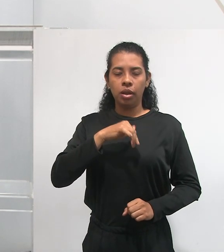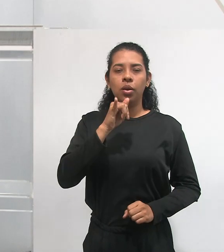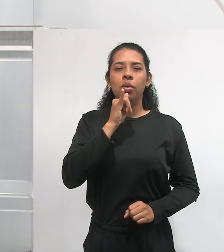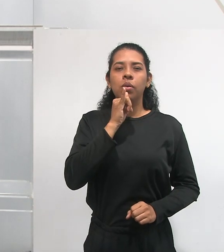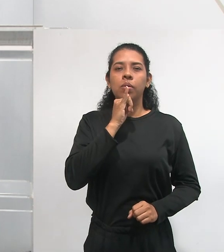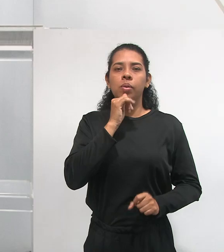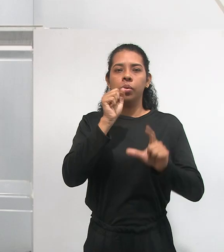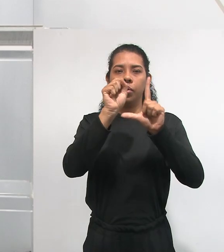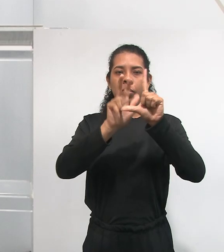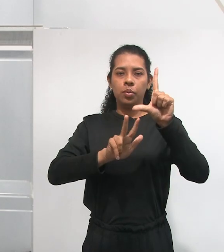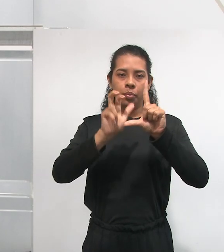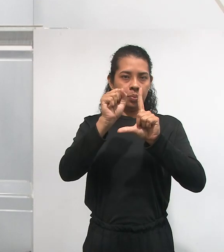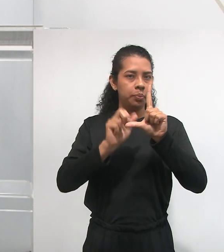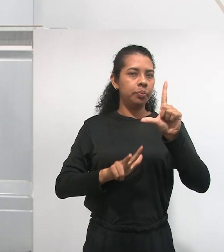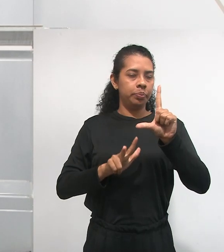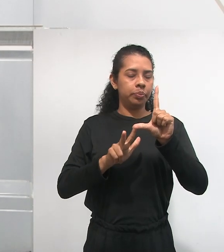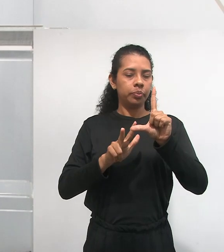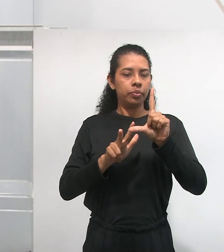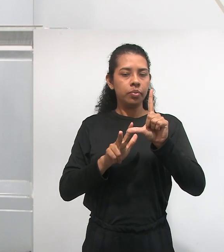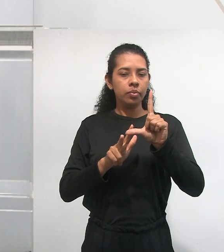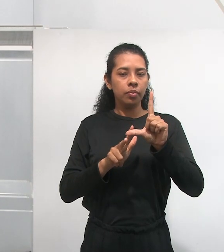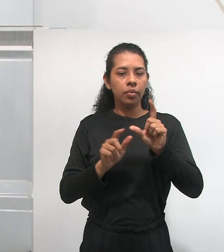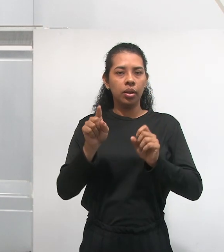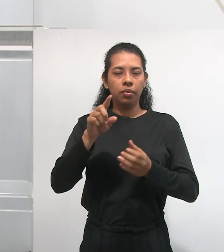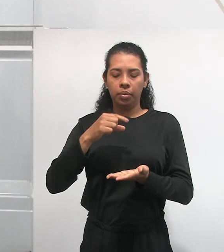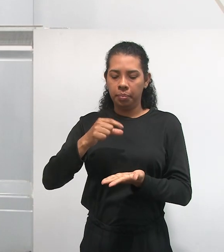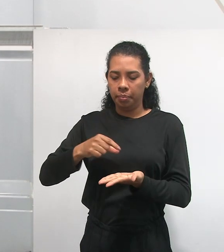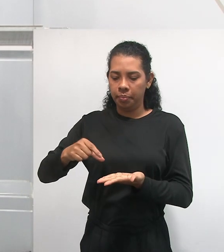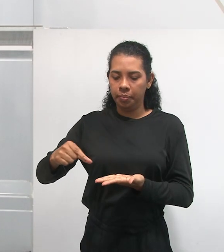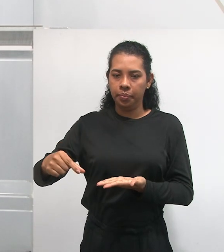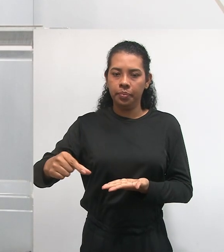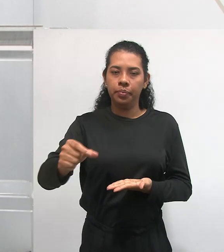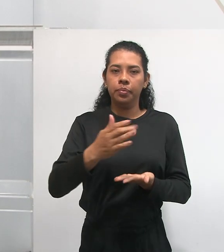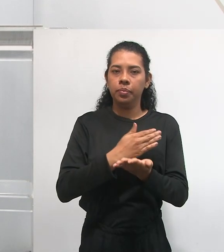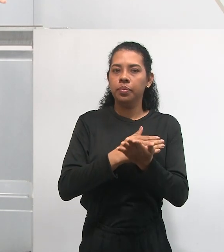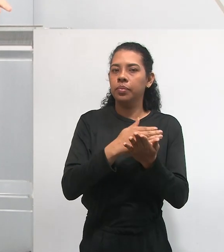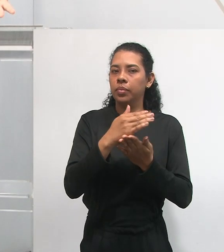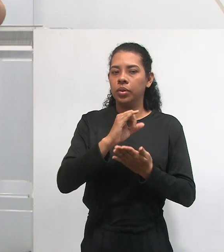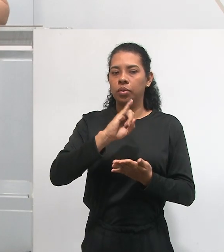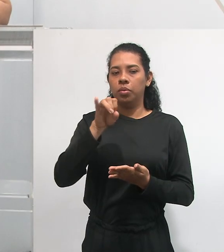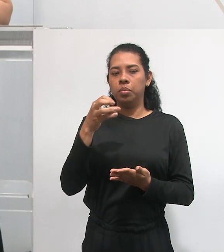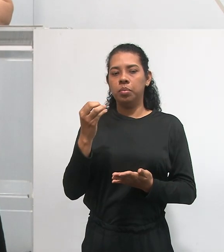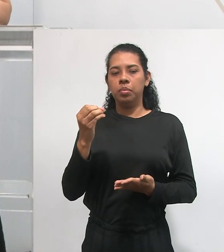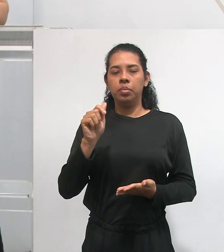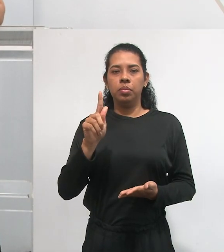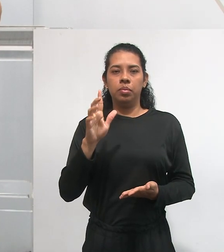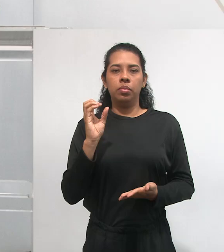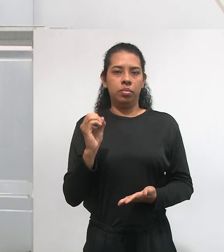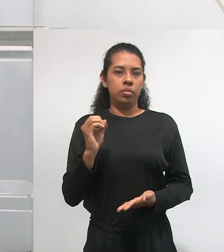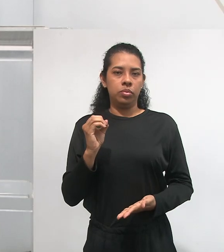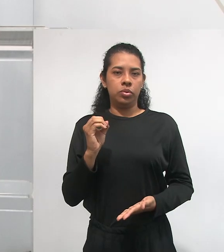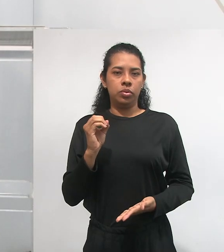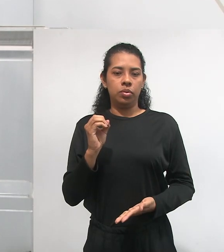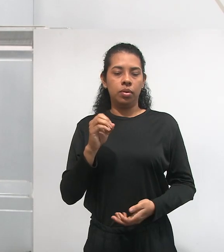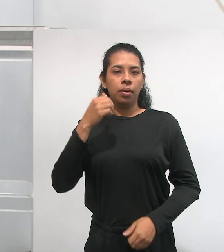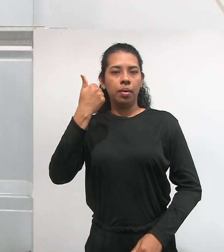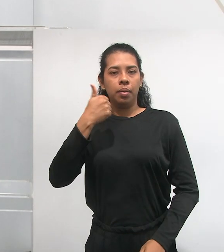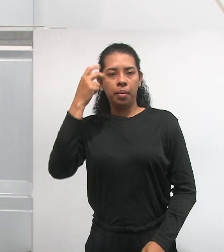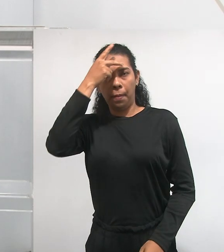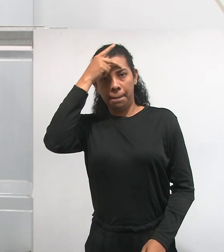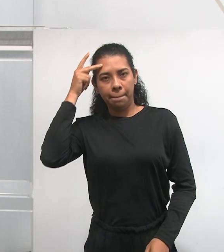como, né, impresso para você. Você vai colocar cada um com as suas tampinhas e vai começar o jogo. A primeira